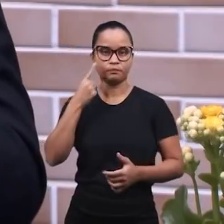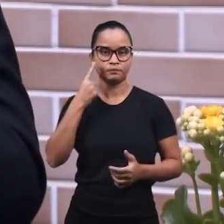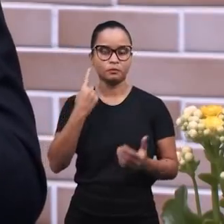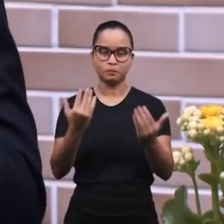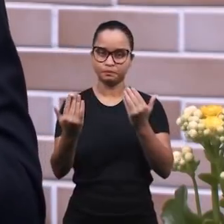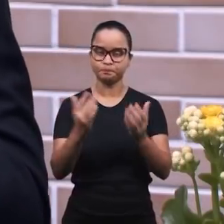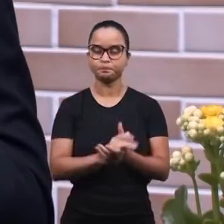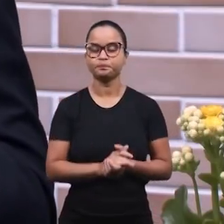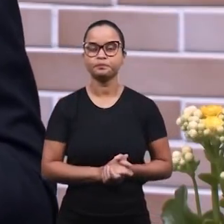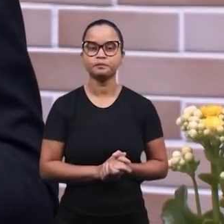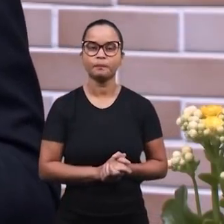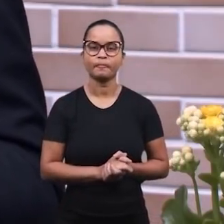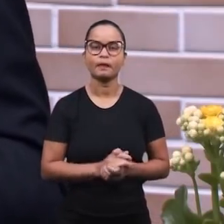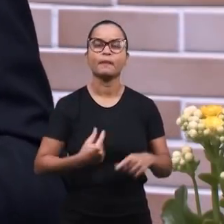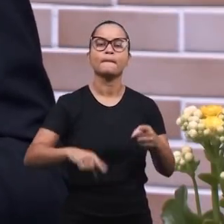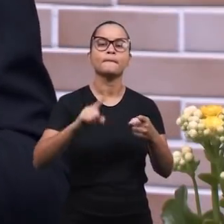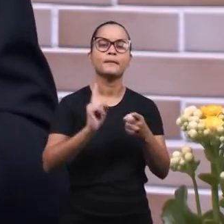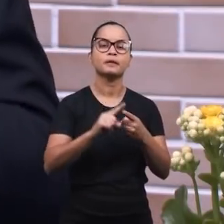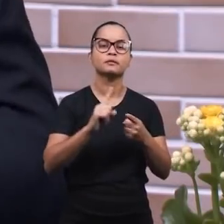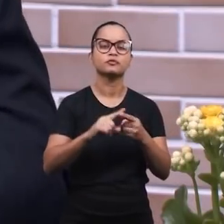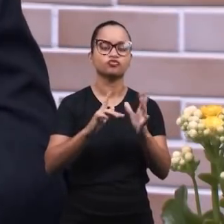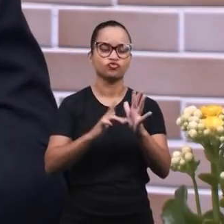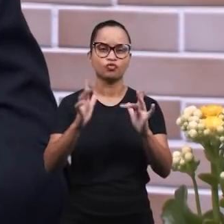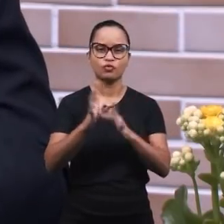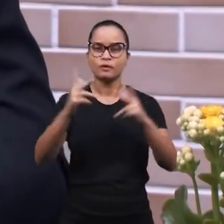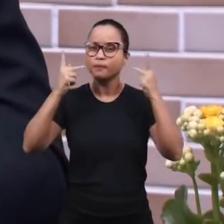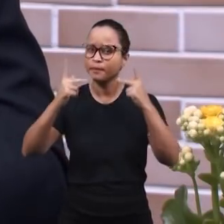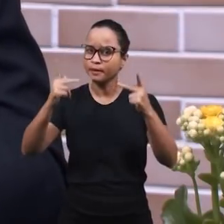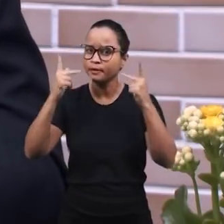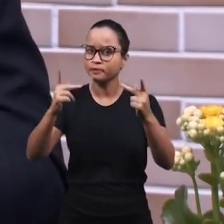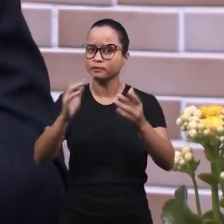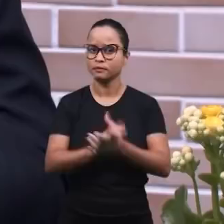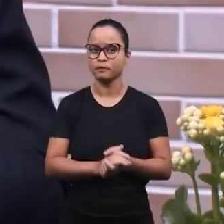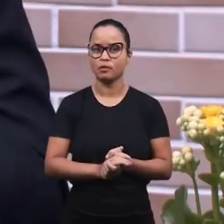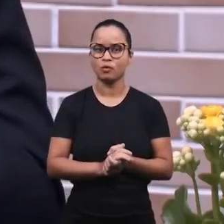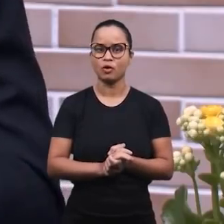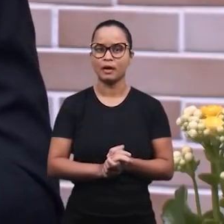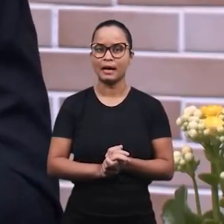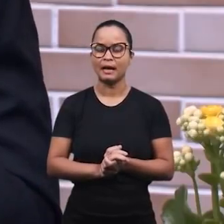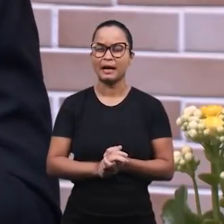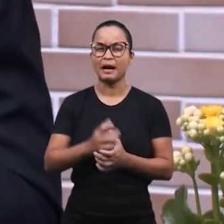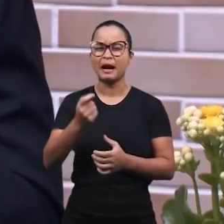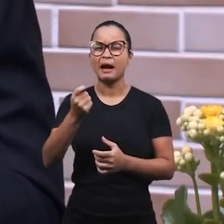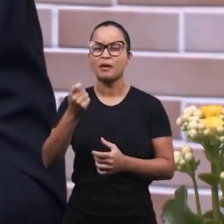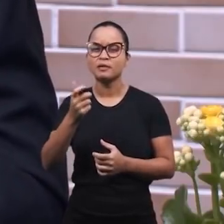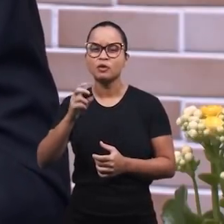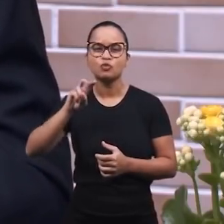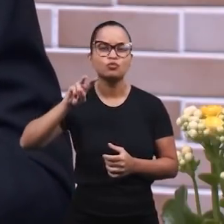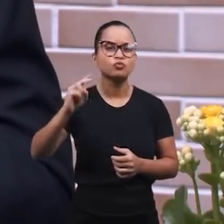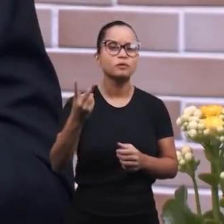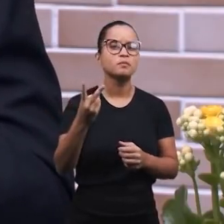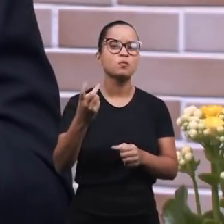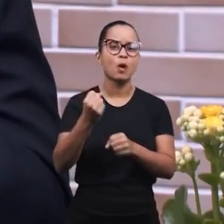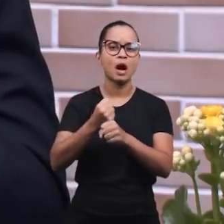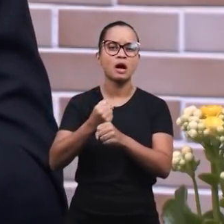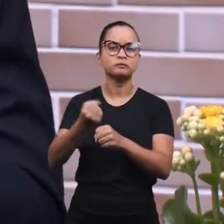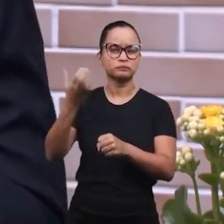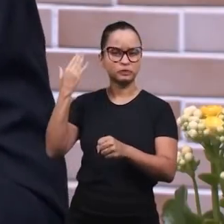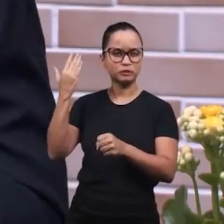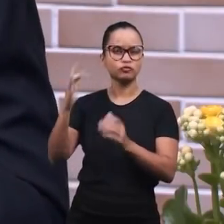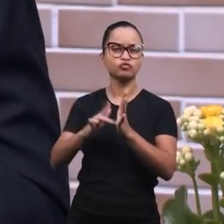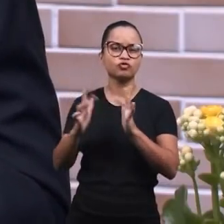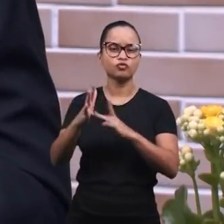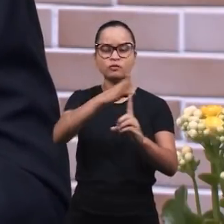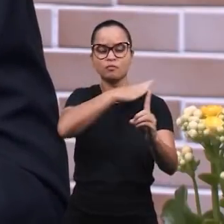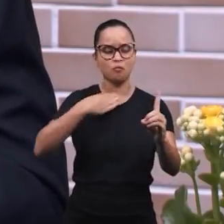Primeiro, é que o Senhor Jesus ele estava pregando, mas há quase 2000 anos atrás, Jesus morreu na cruz